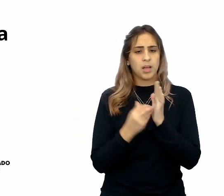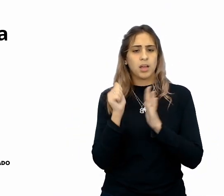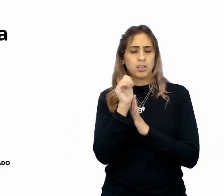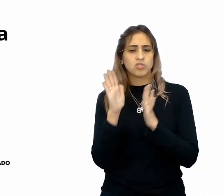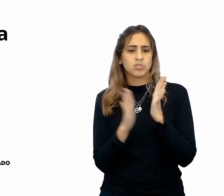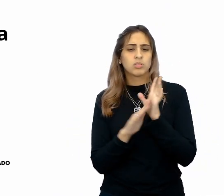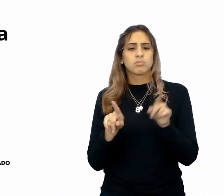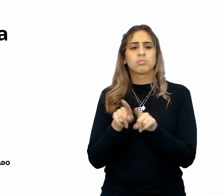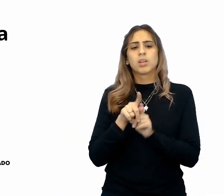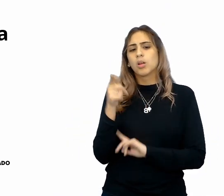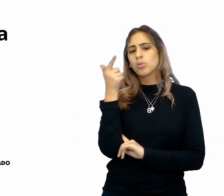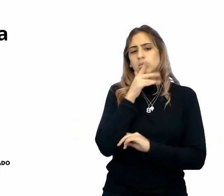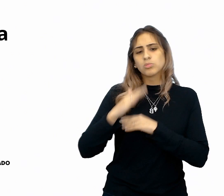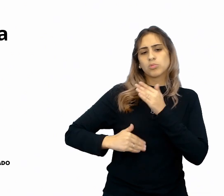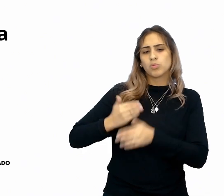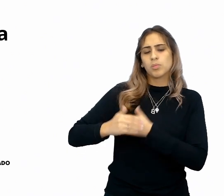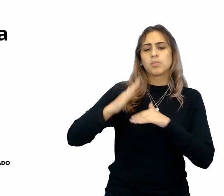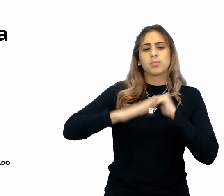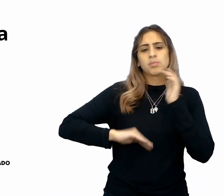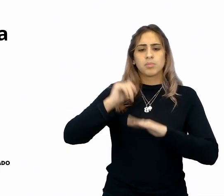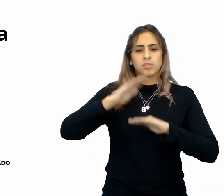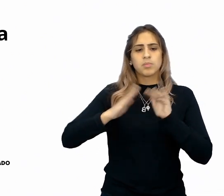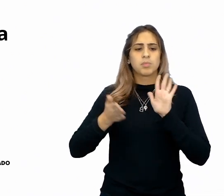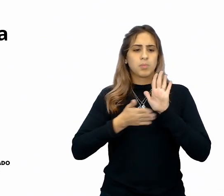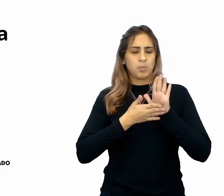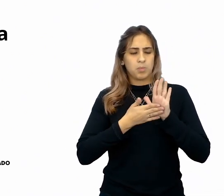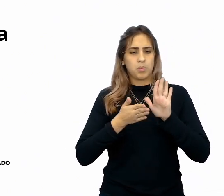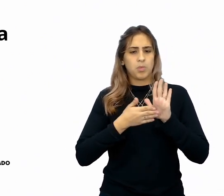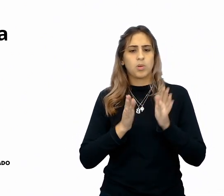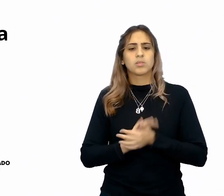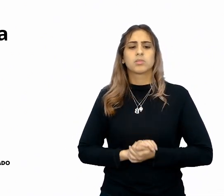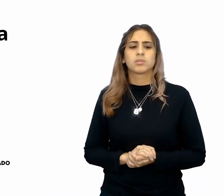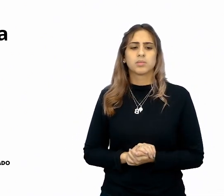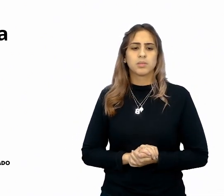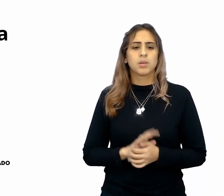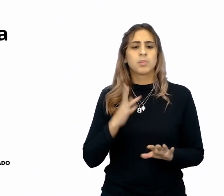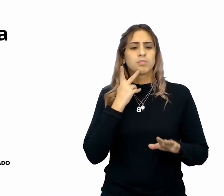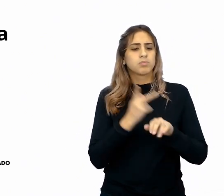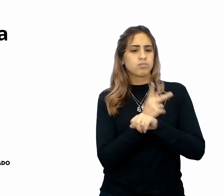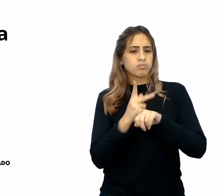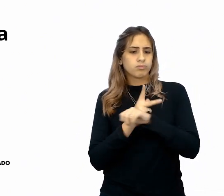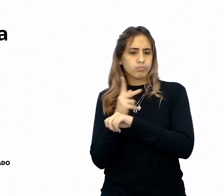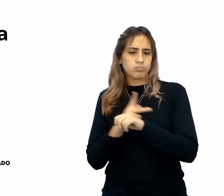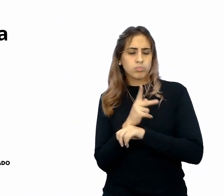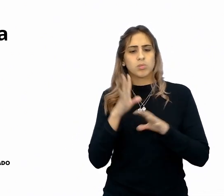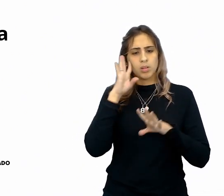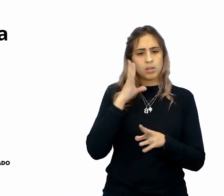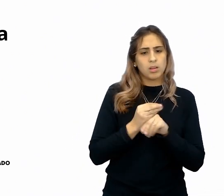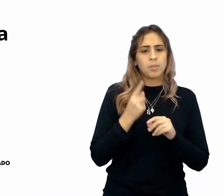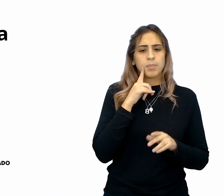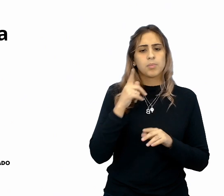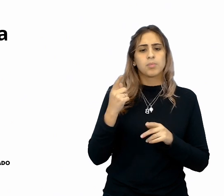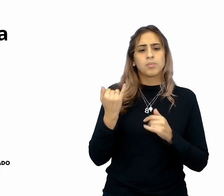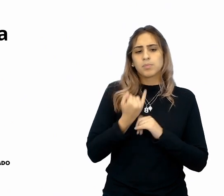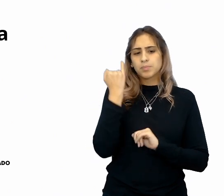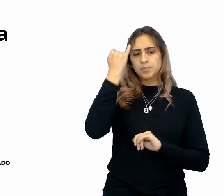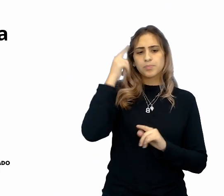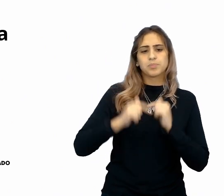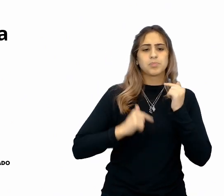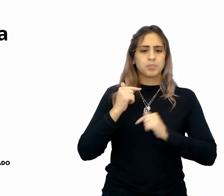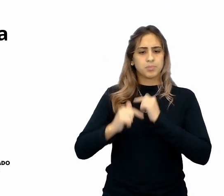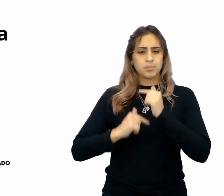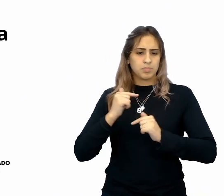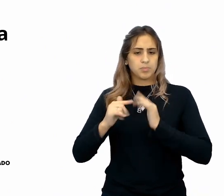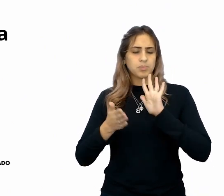a aplicação das atividades para garantir o desenvolvimento das habilidades propostas e nós buscamos compreender a importância de